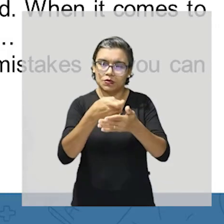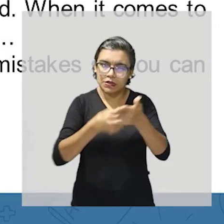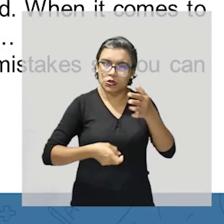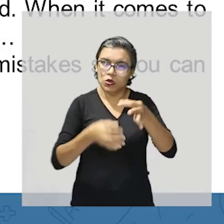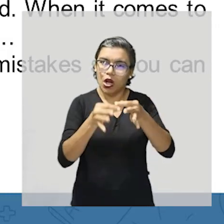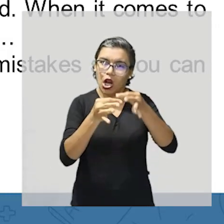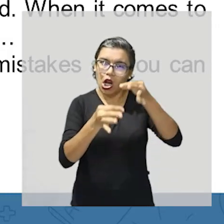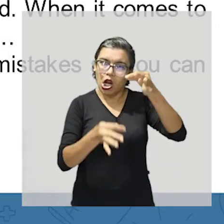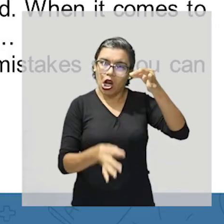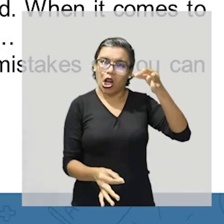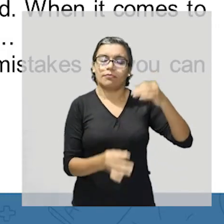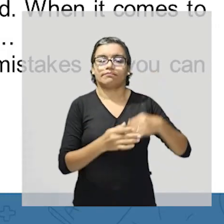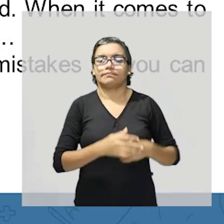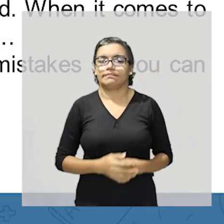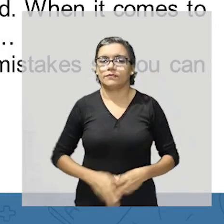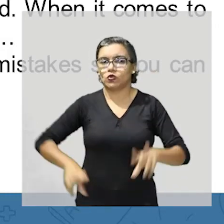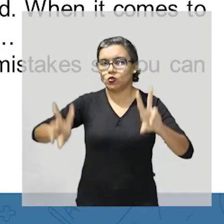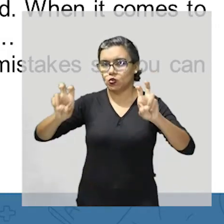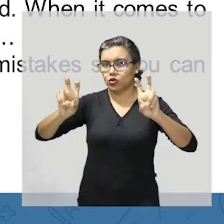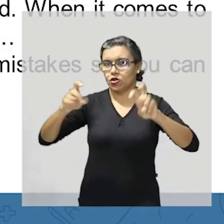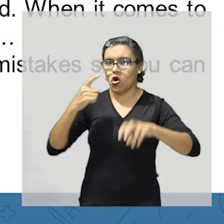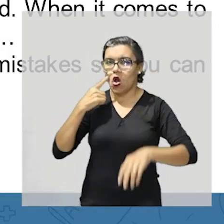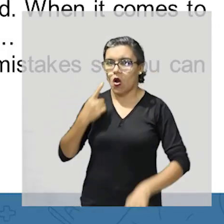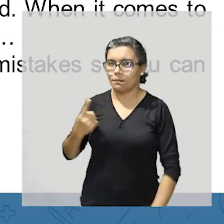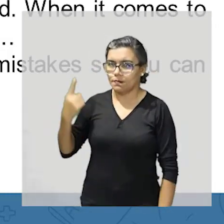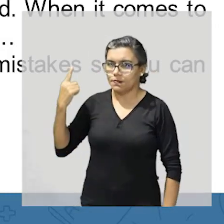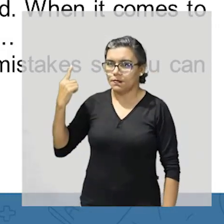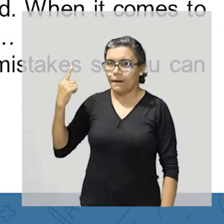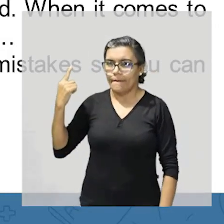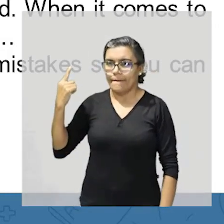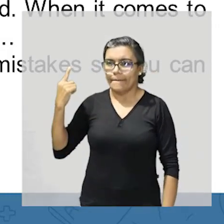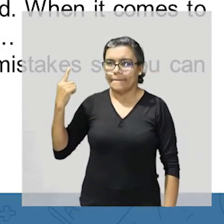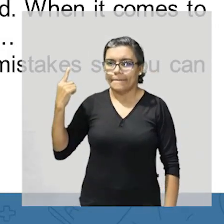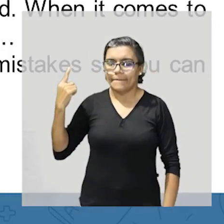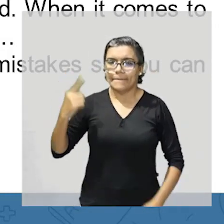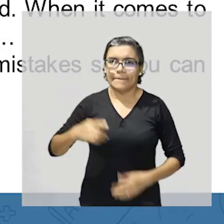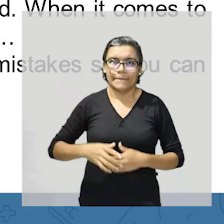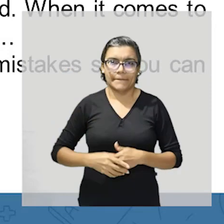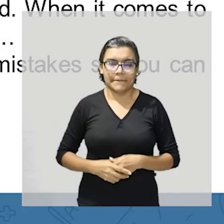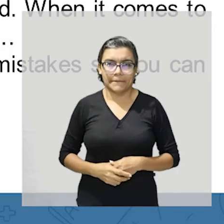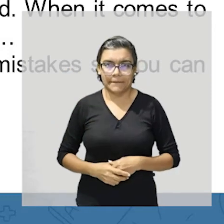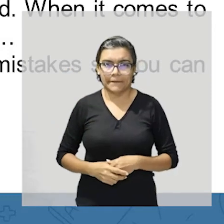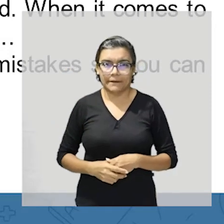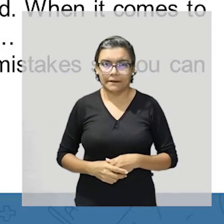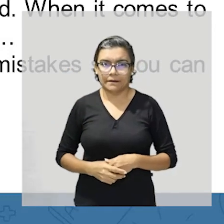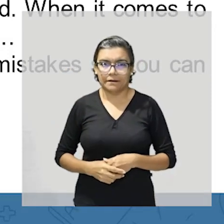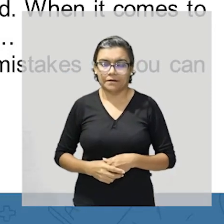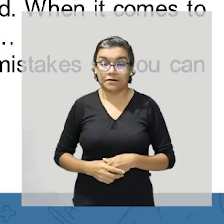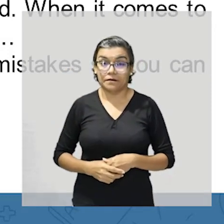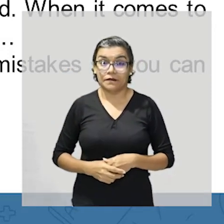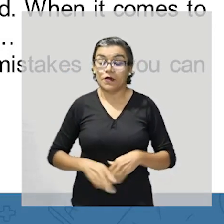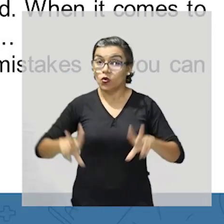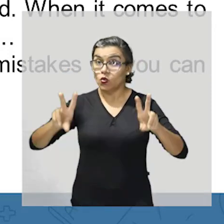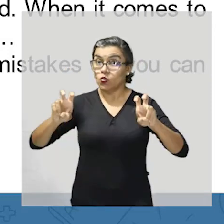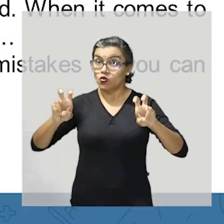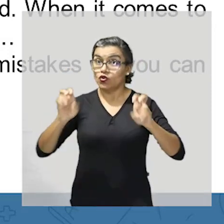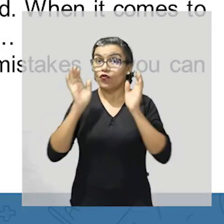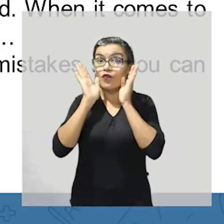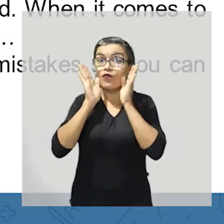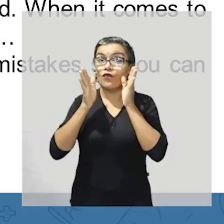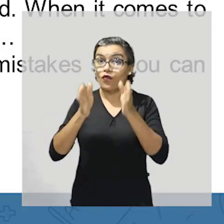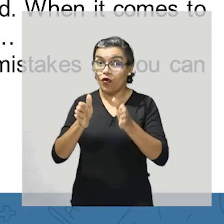é o título? Common Dog Training Mistakes You Might Be Making. É um título direcionado